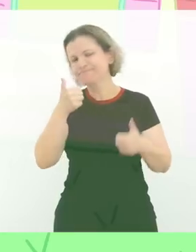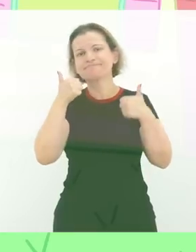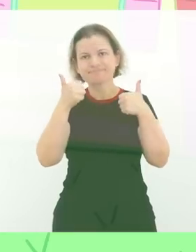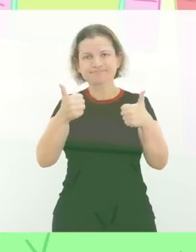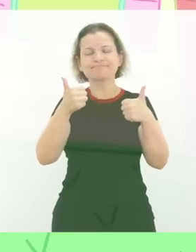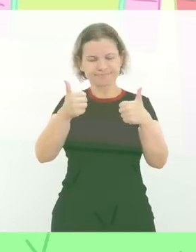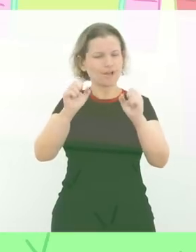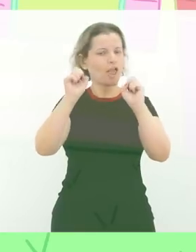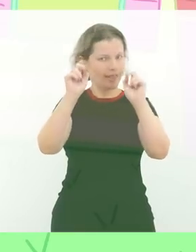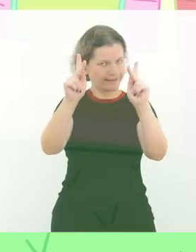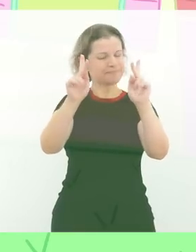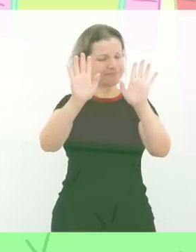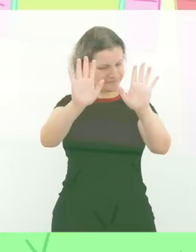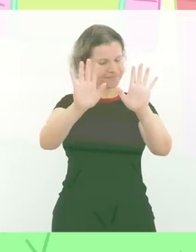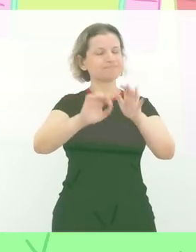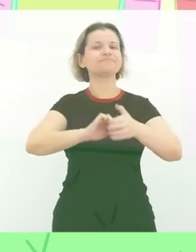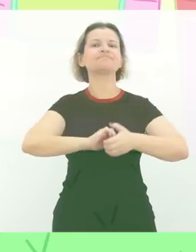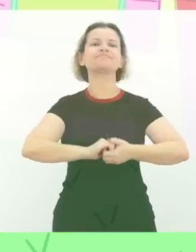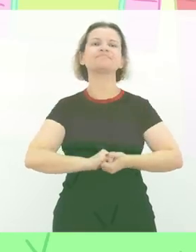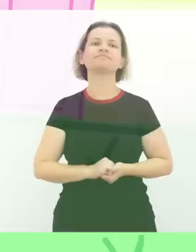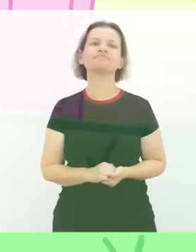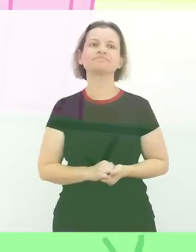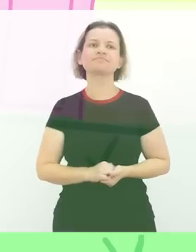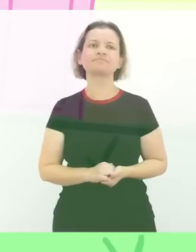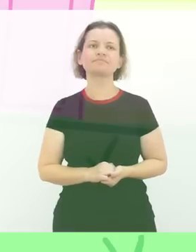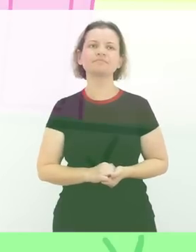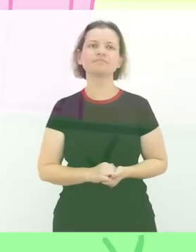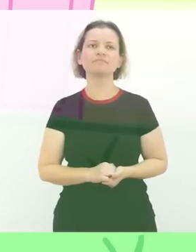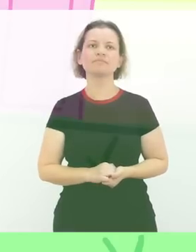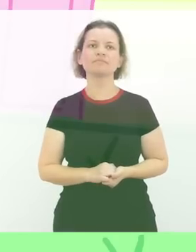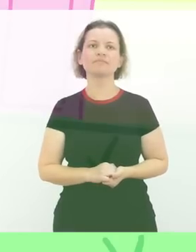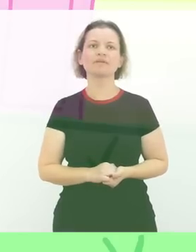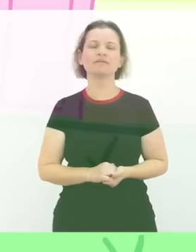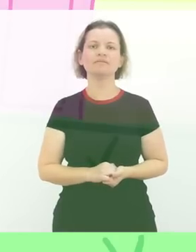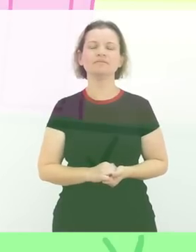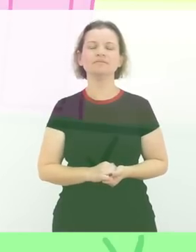Ah, tá! Pode deixar!